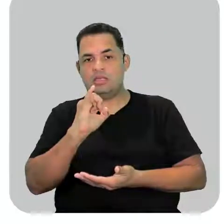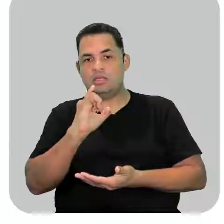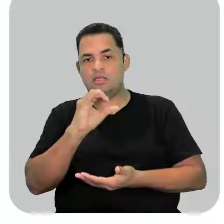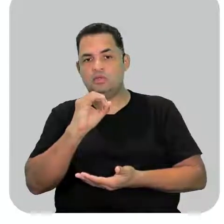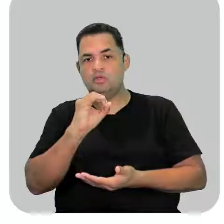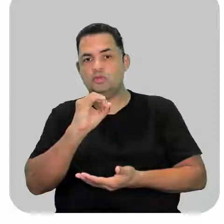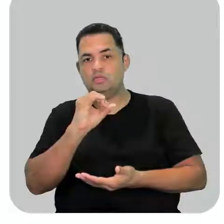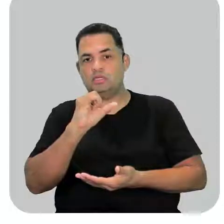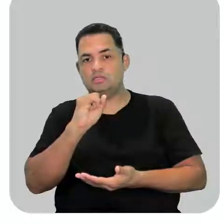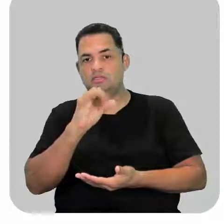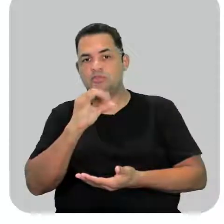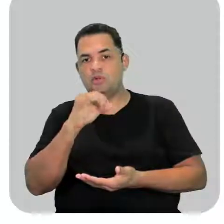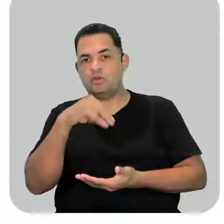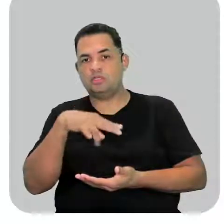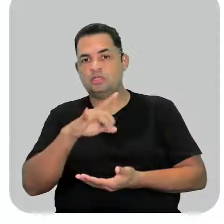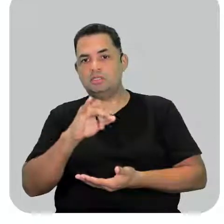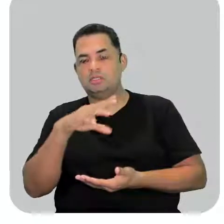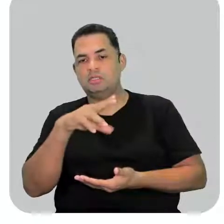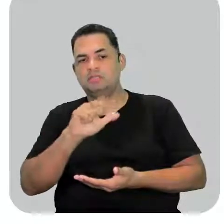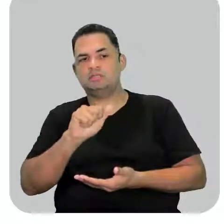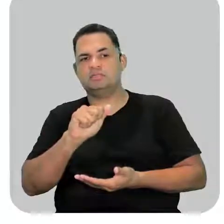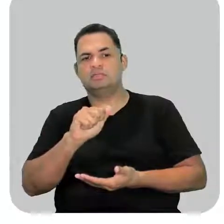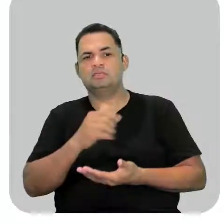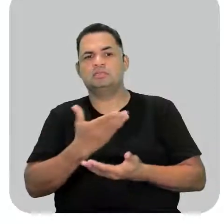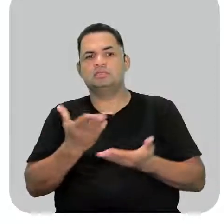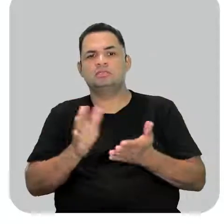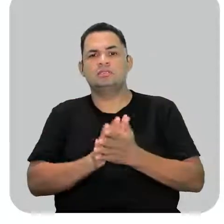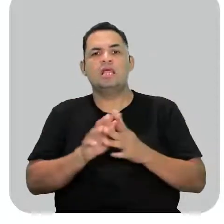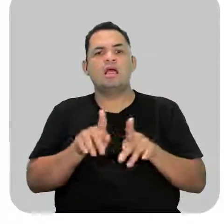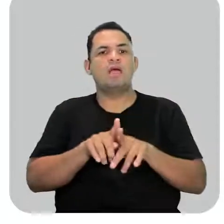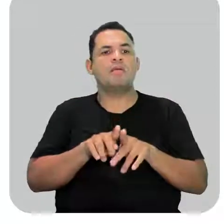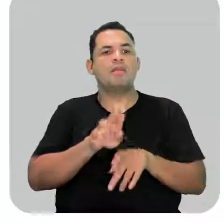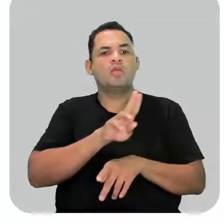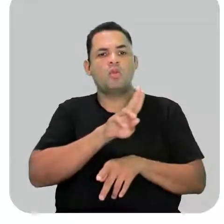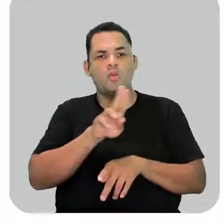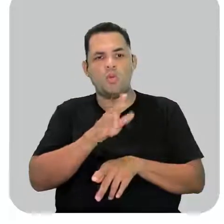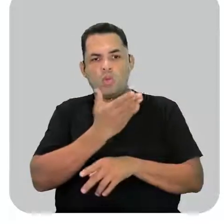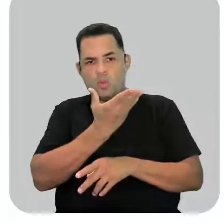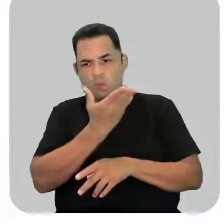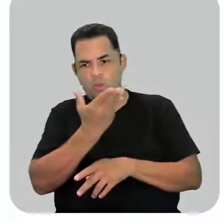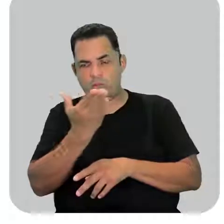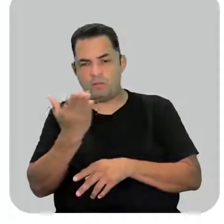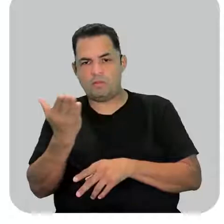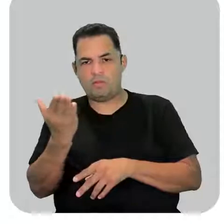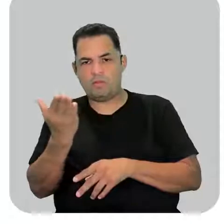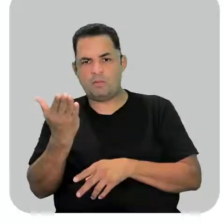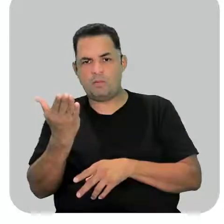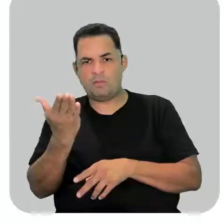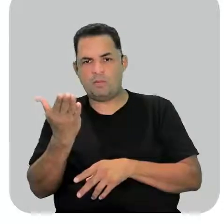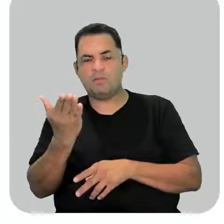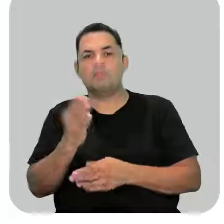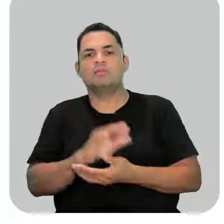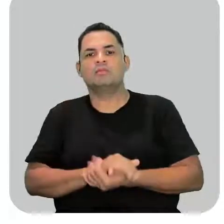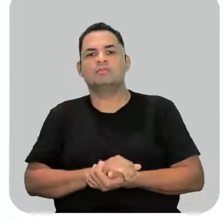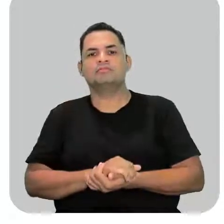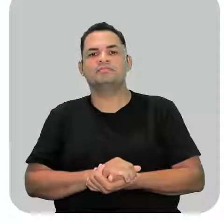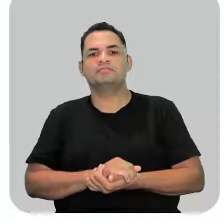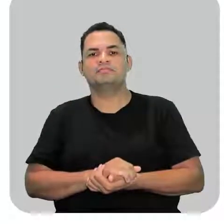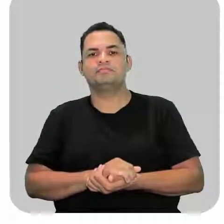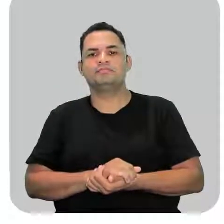isonitrilas. As isonitrilas também são chamadas de isocianetos ou ainda